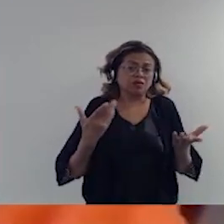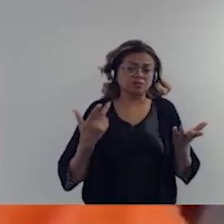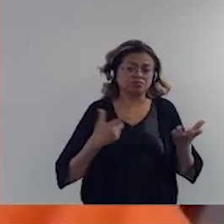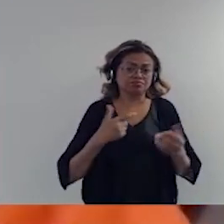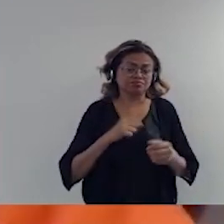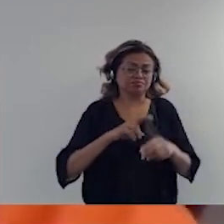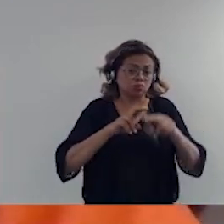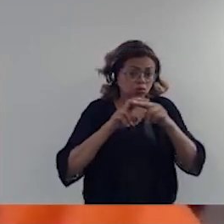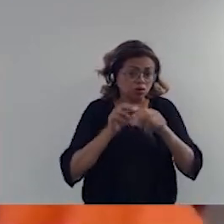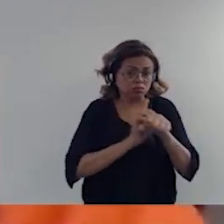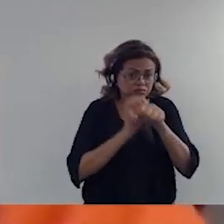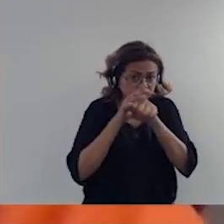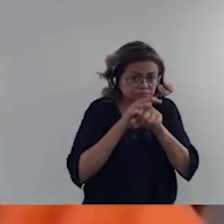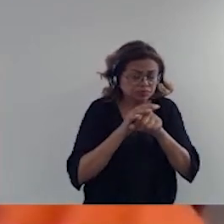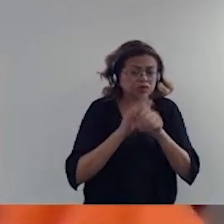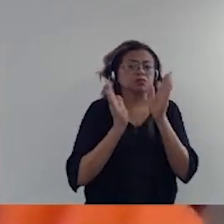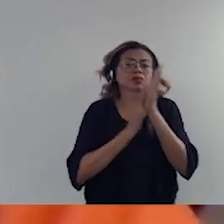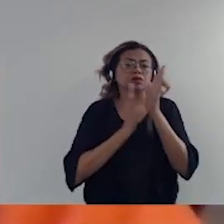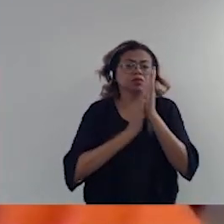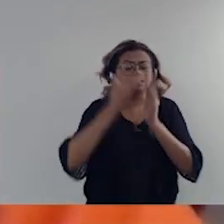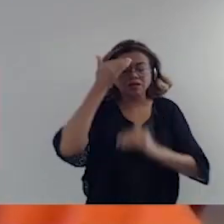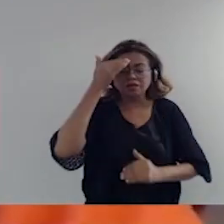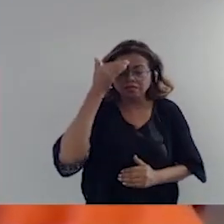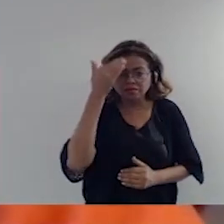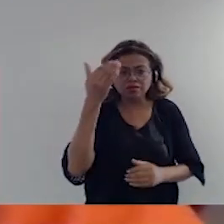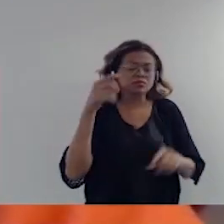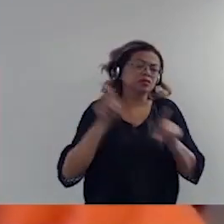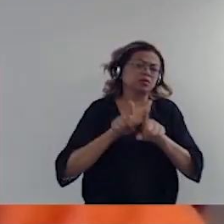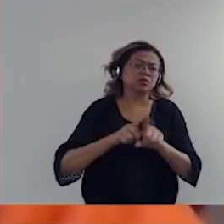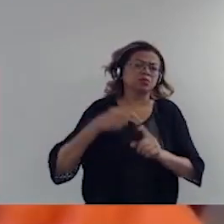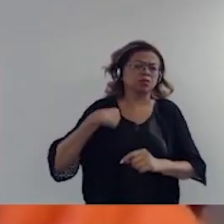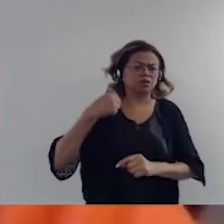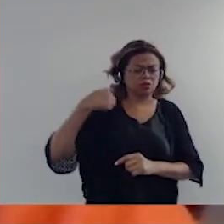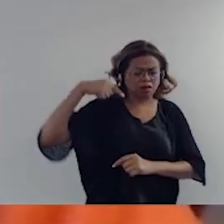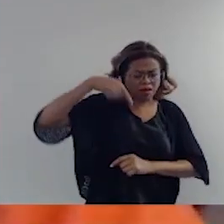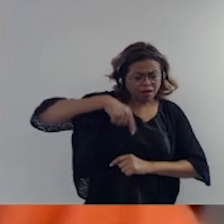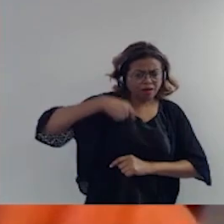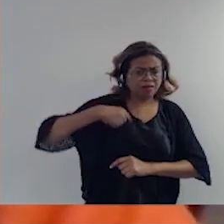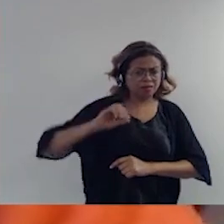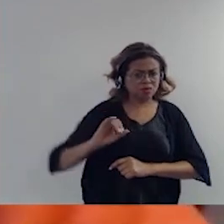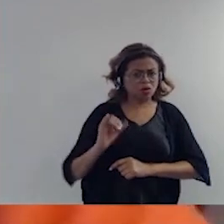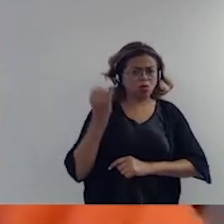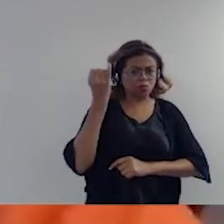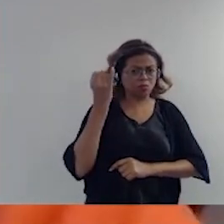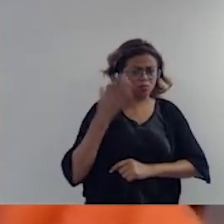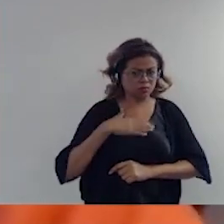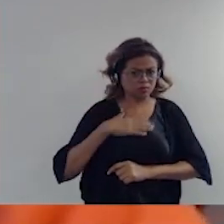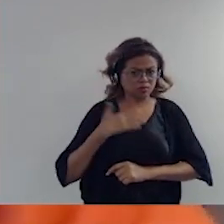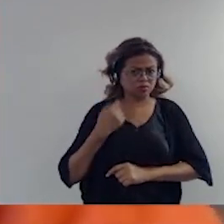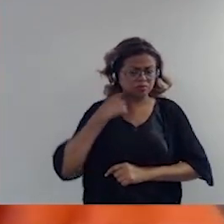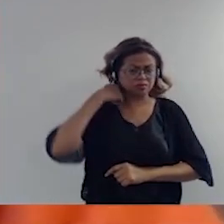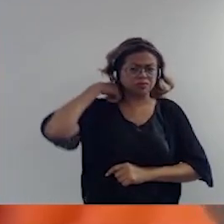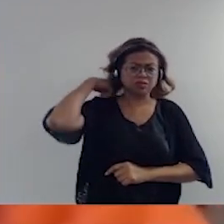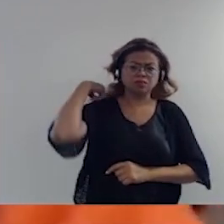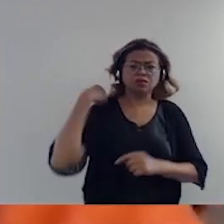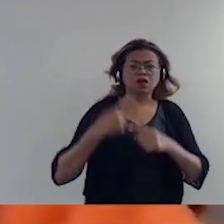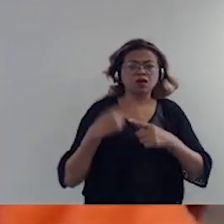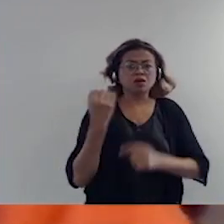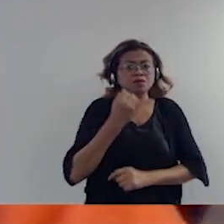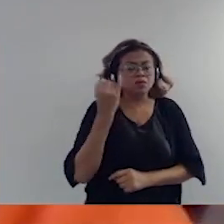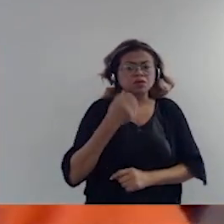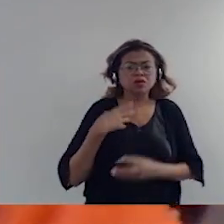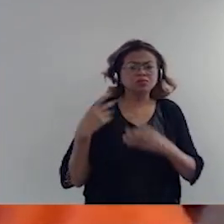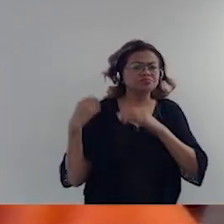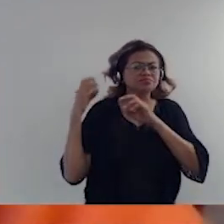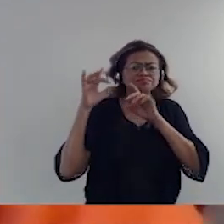Parabenizo e agradeço também a oportunidade por entenderem, né, que é necessário trazer